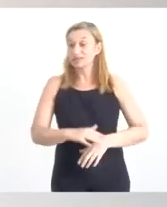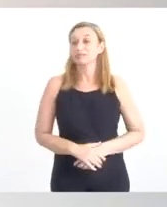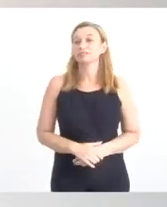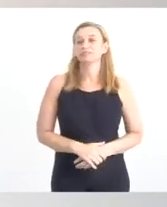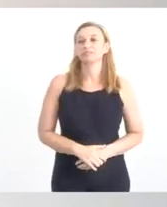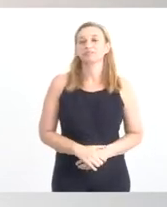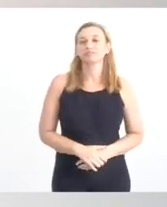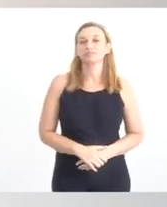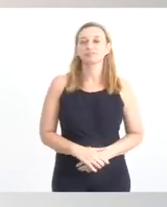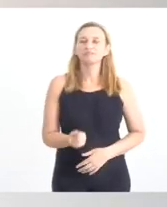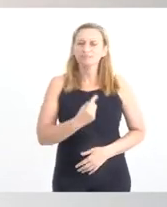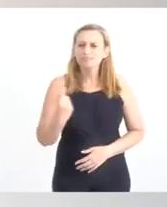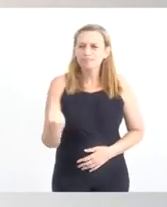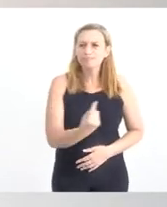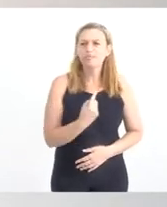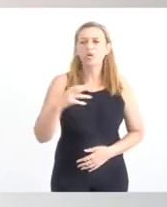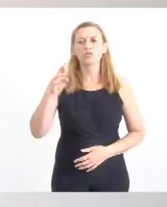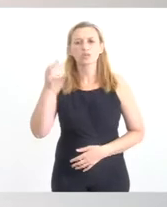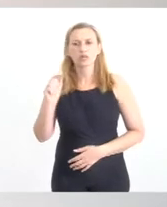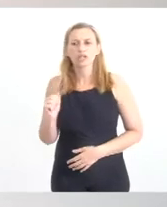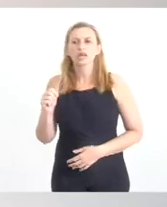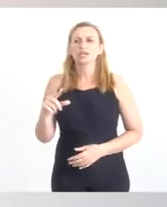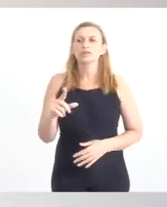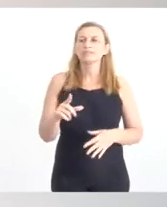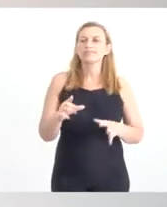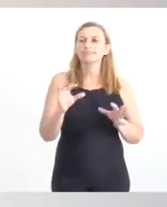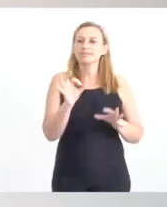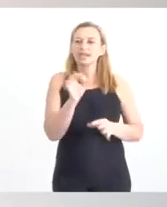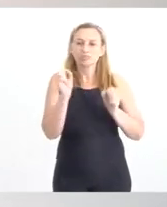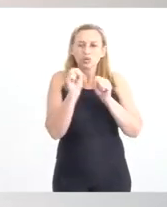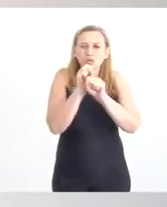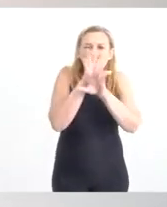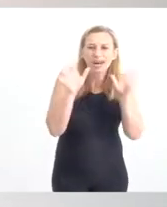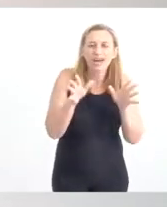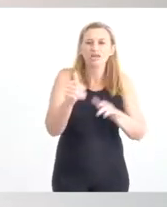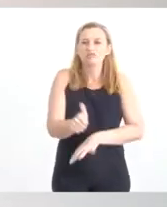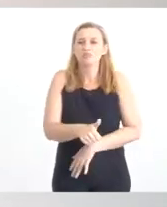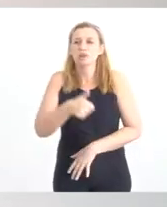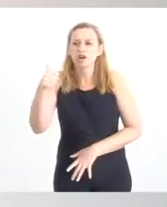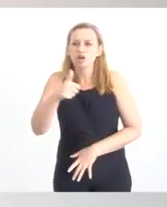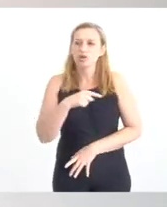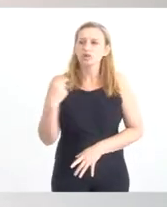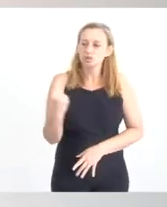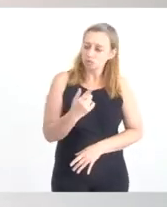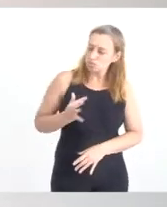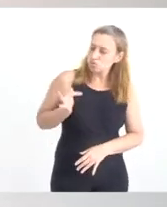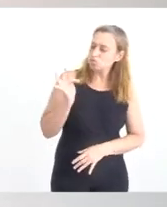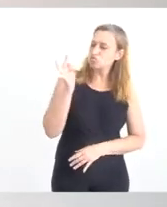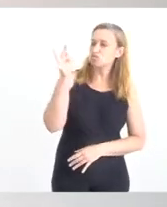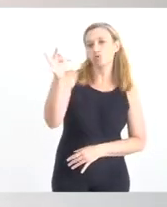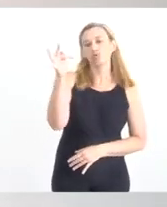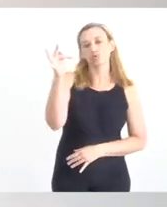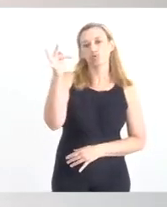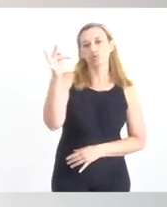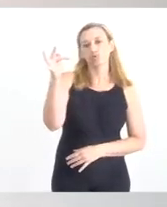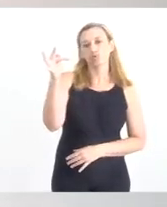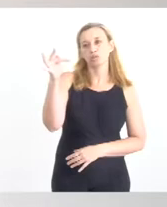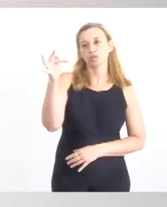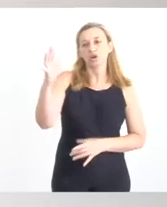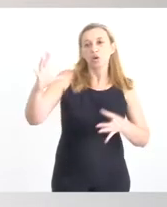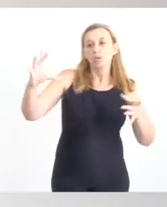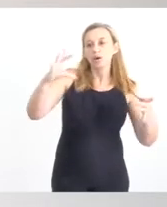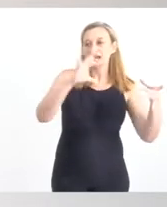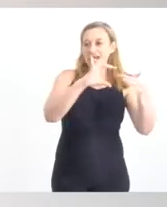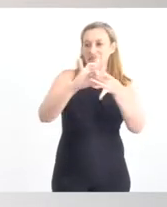é que para nós na ouvidoria tá muito nítido que o melhor dos nossos futuros vai vir de uma